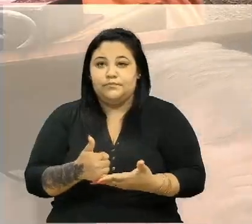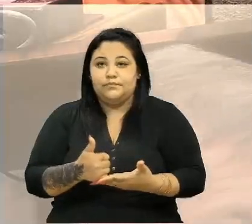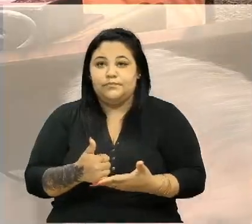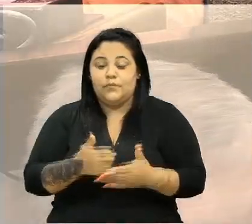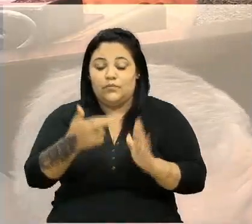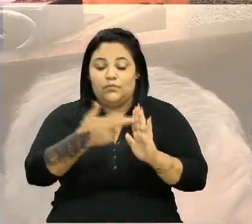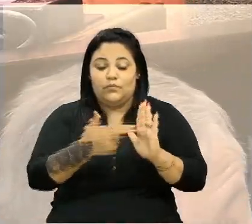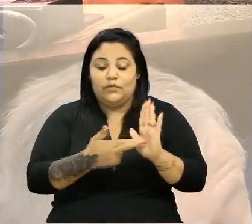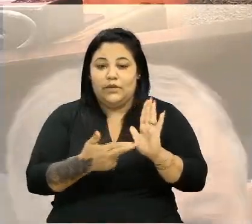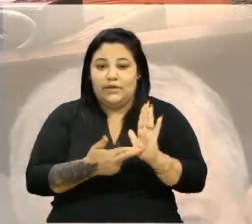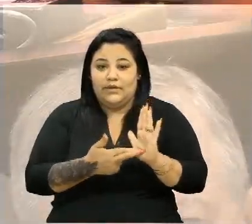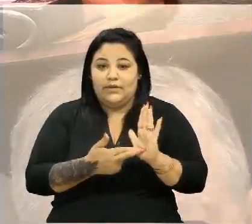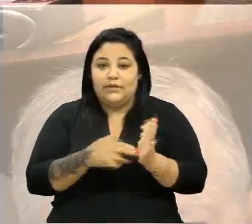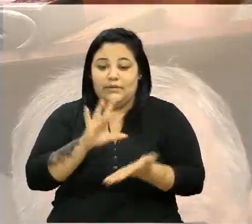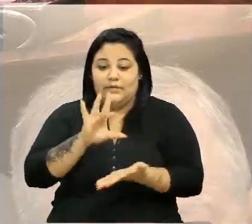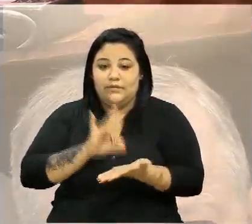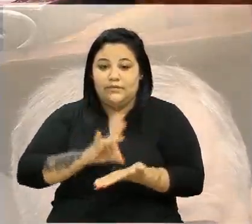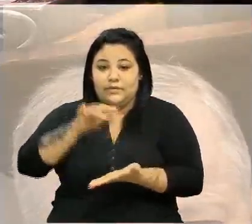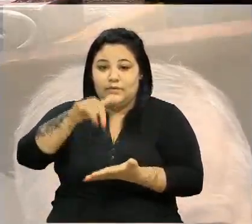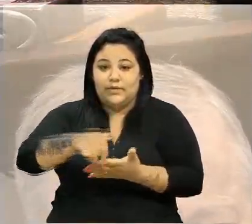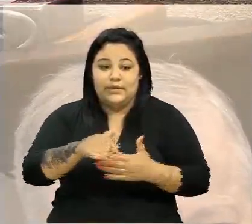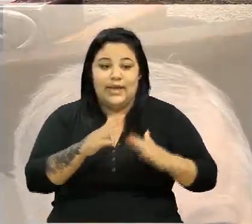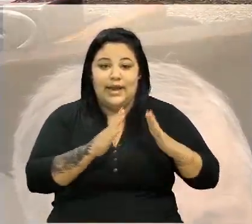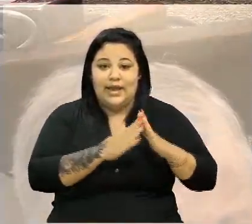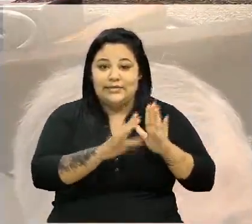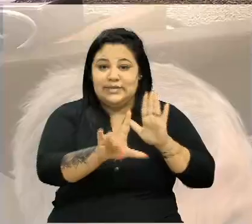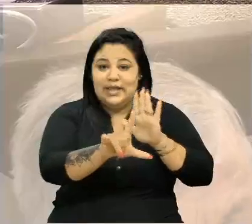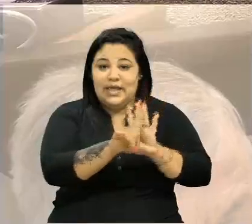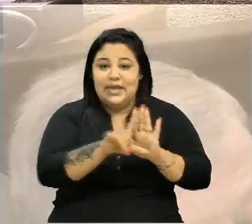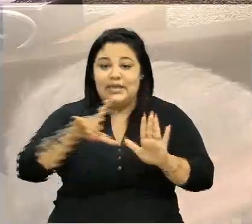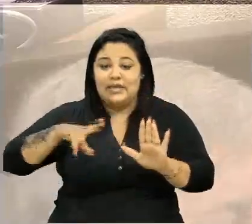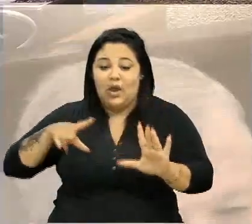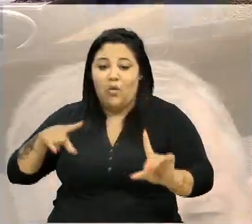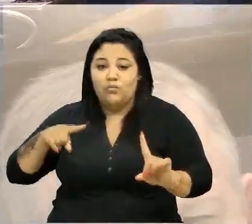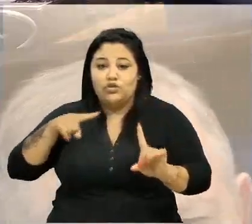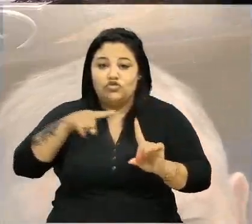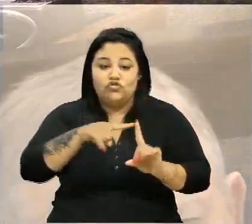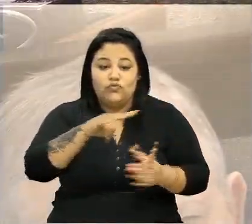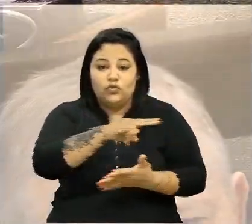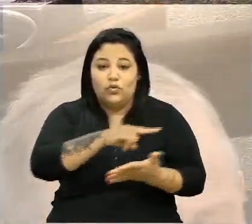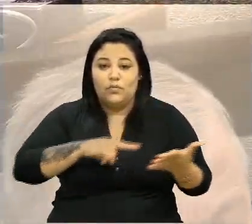interno desta Casa Legislativa e tendo em vista o parecer de